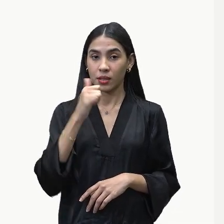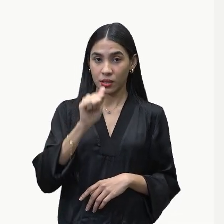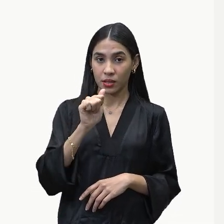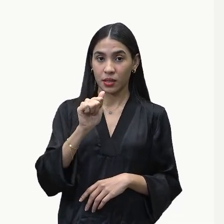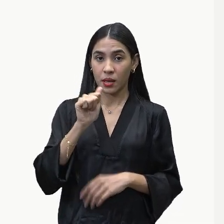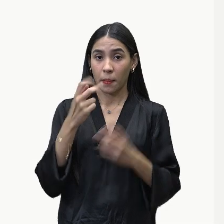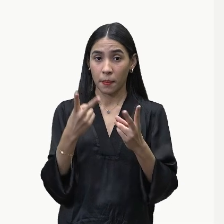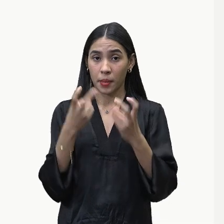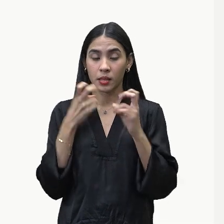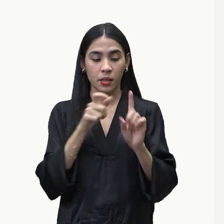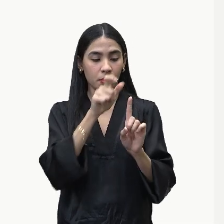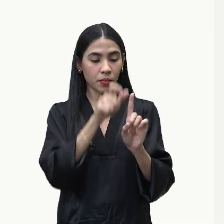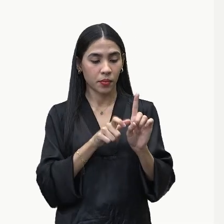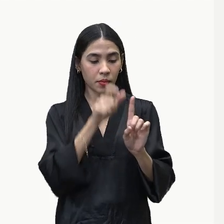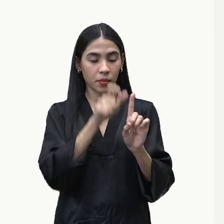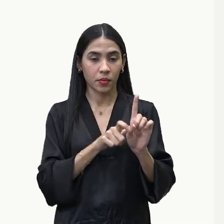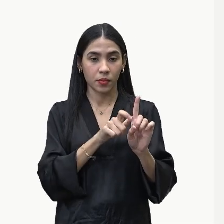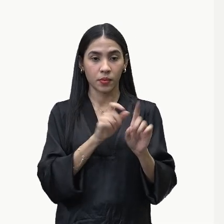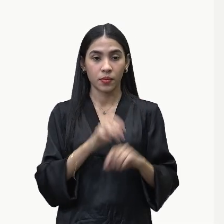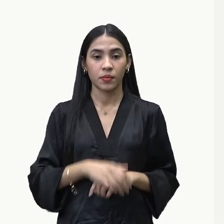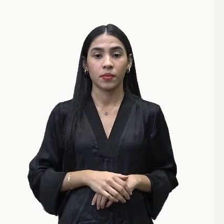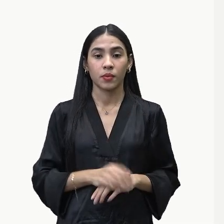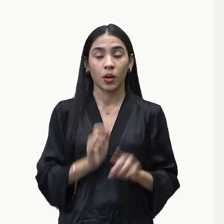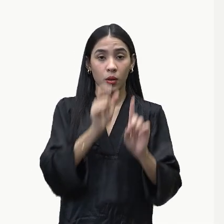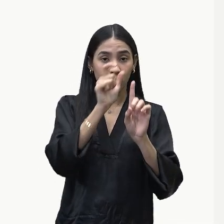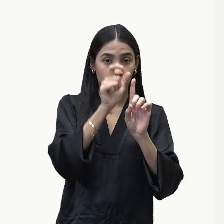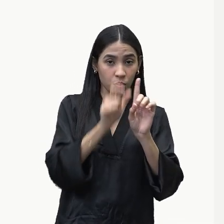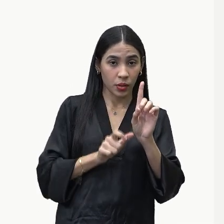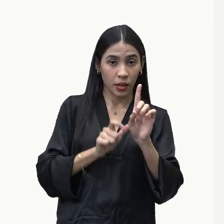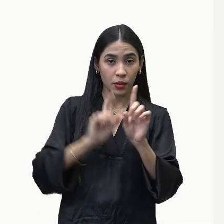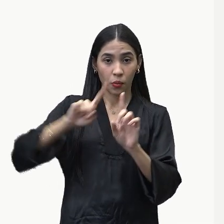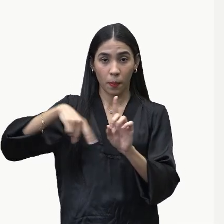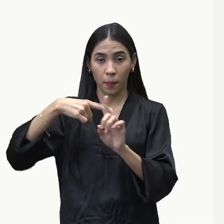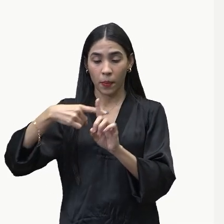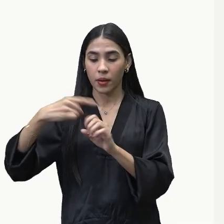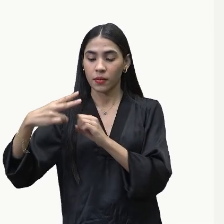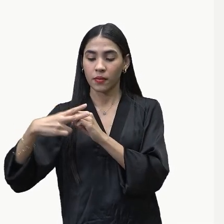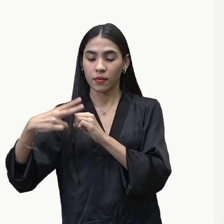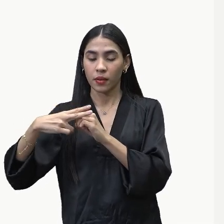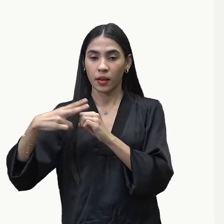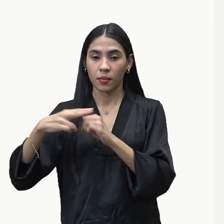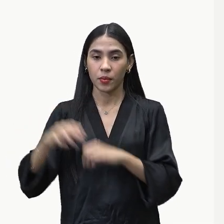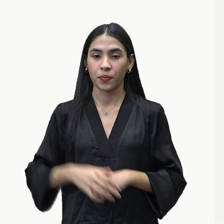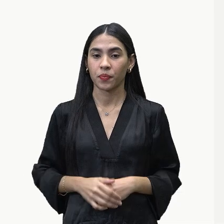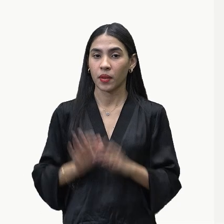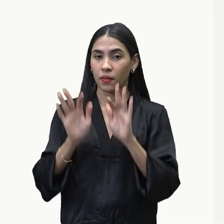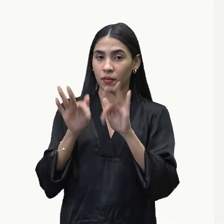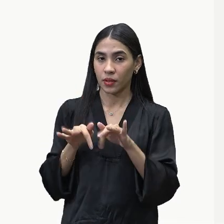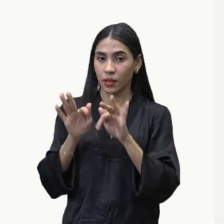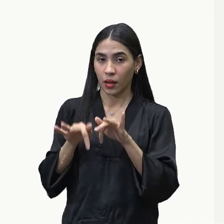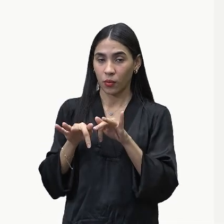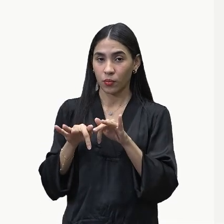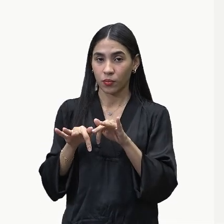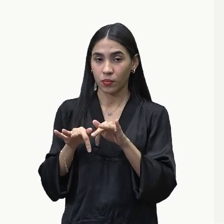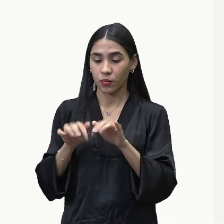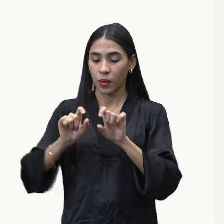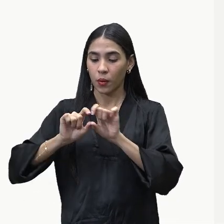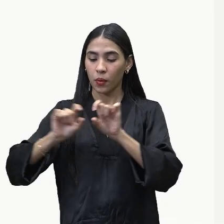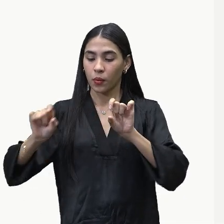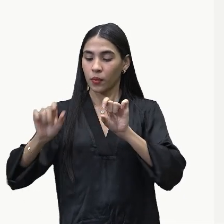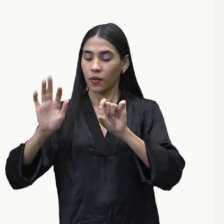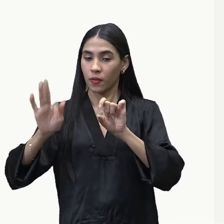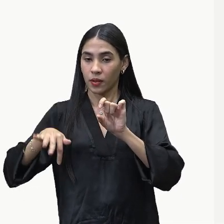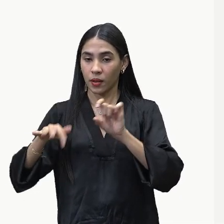que o sujeito, o verbo, olha só, o sujeito e o verbo estão aqui no final do verso,